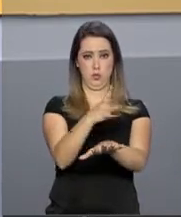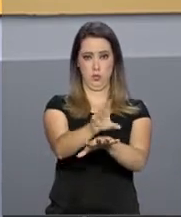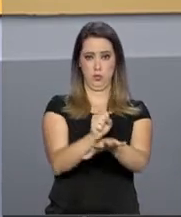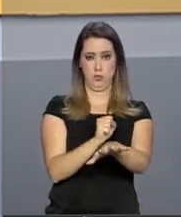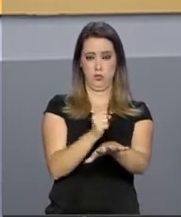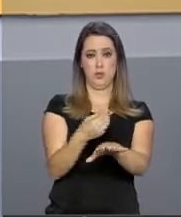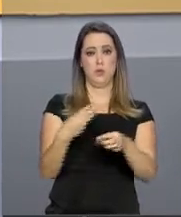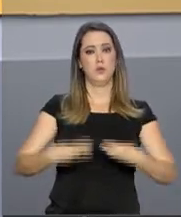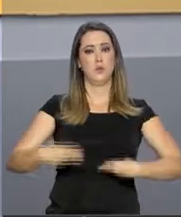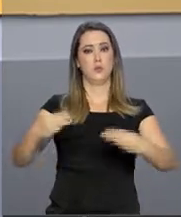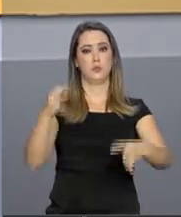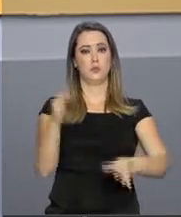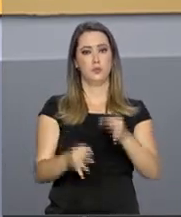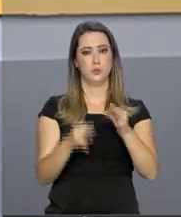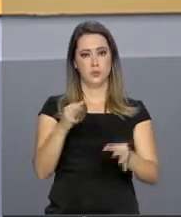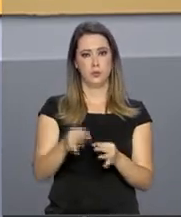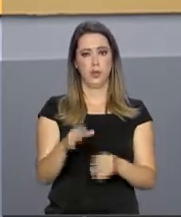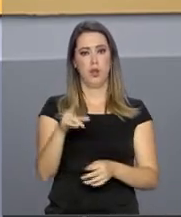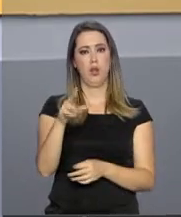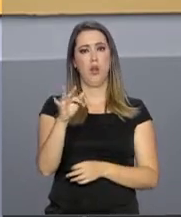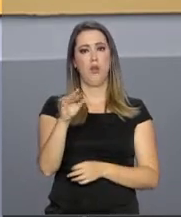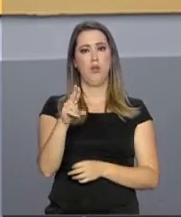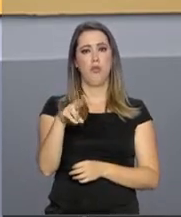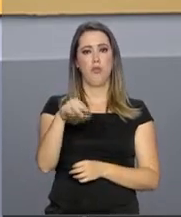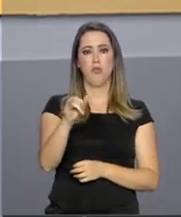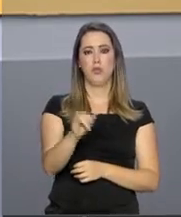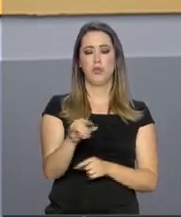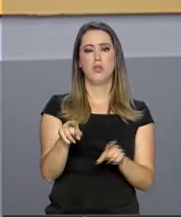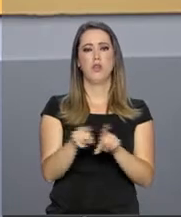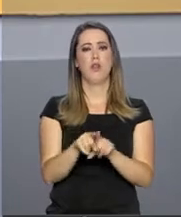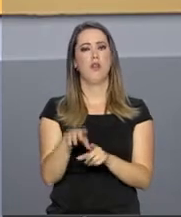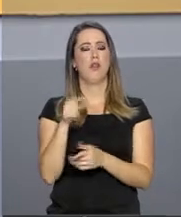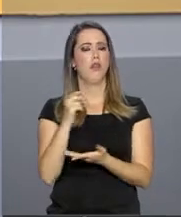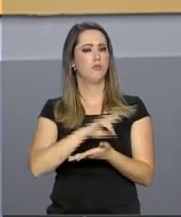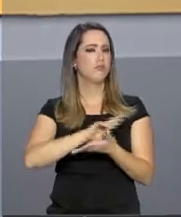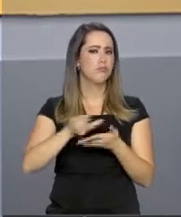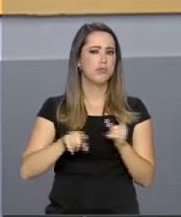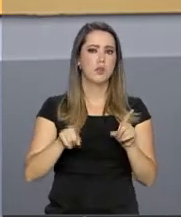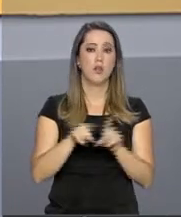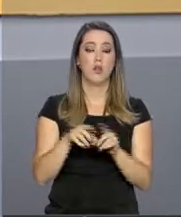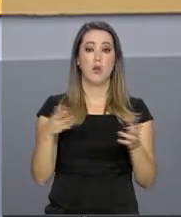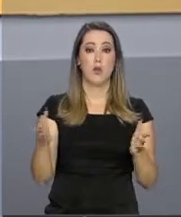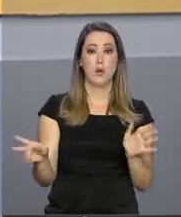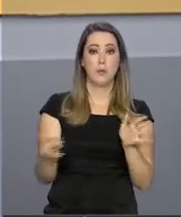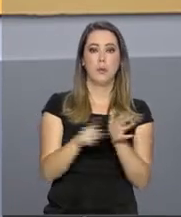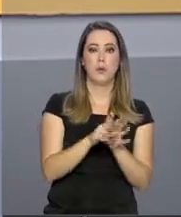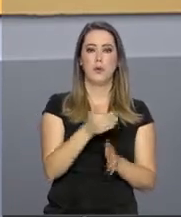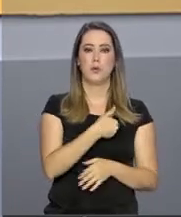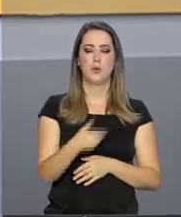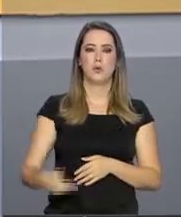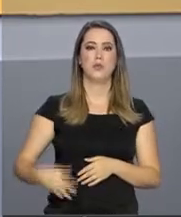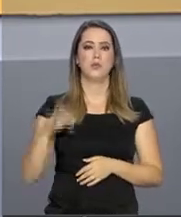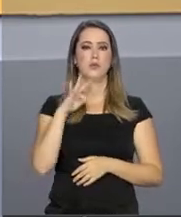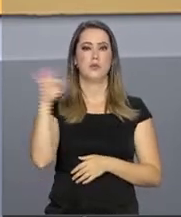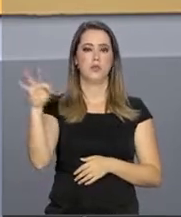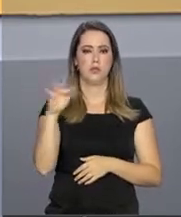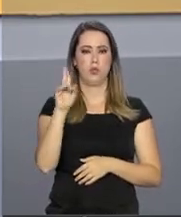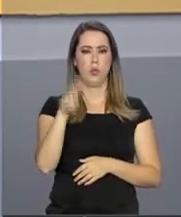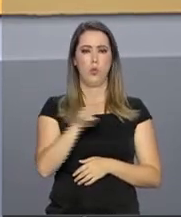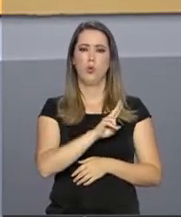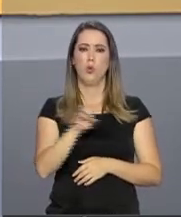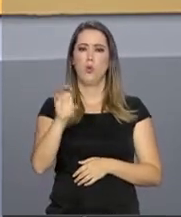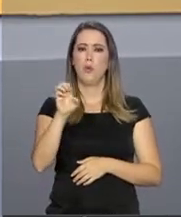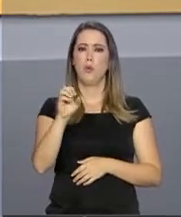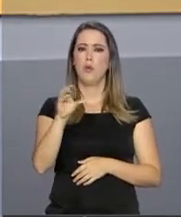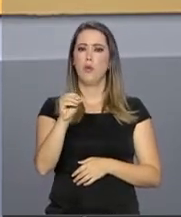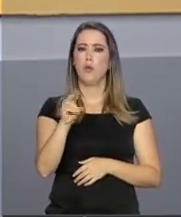ea fly passaram a fazer parte do sistema de ouvidoria do poder executivo federal o eu ouvi já atende quase